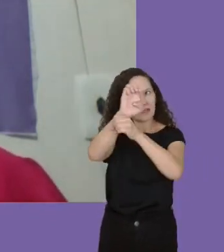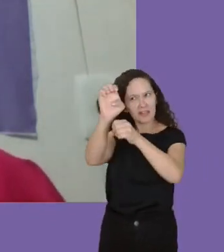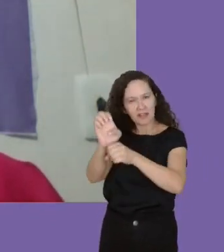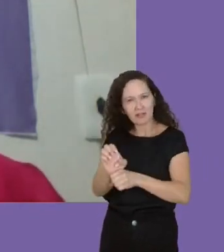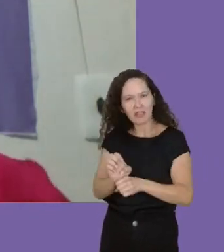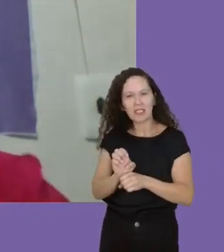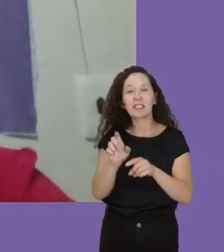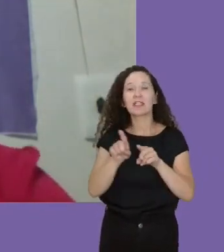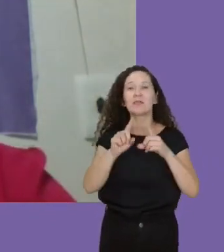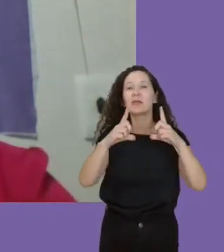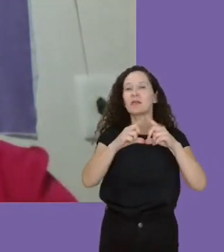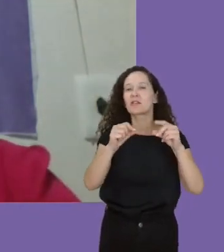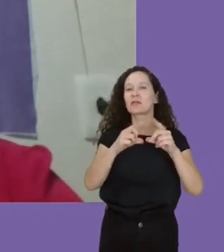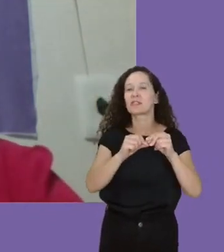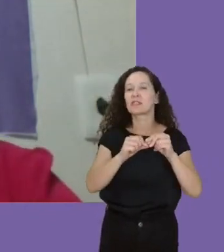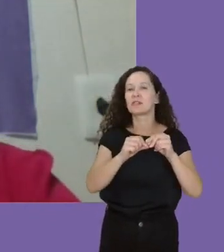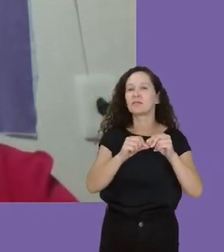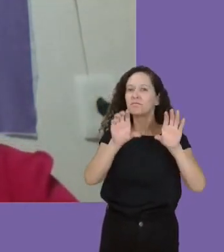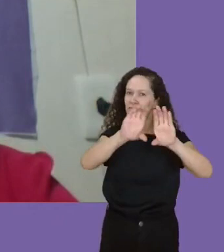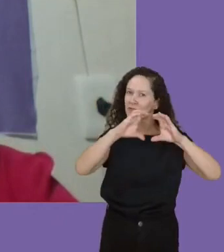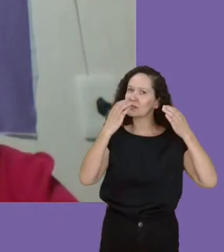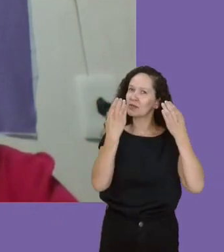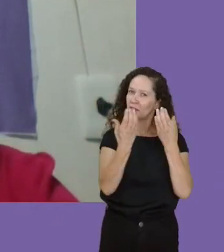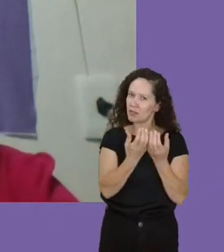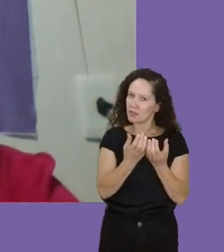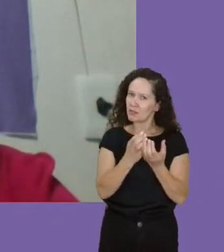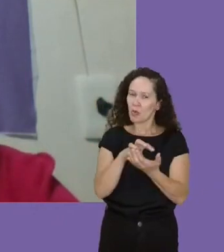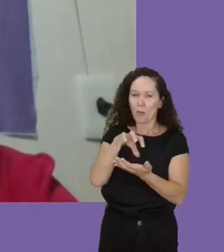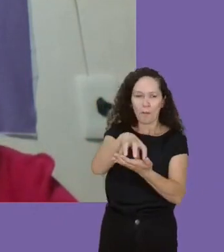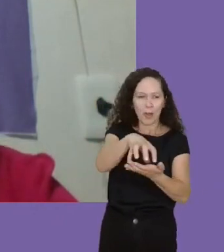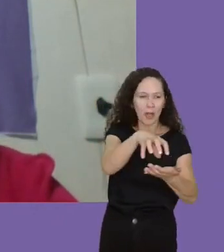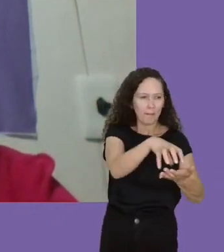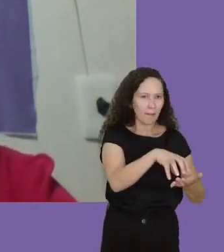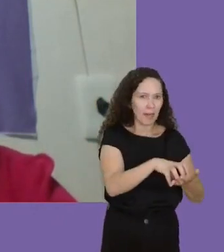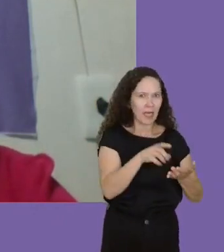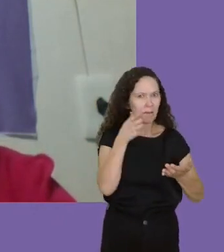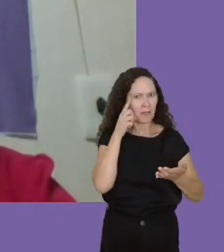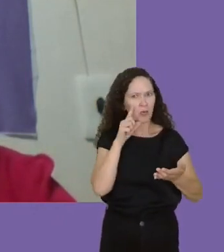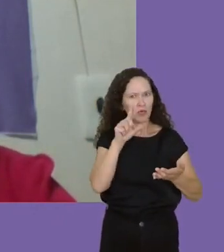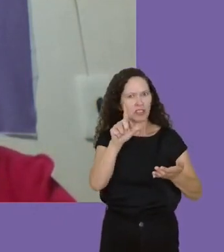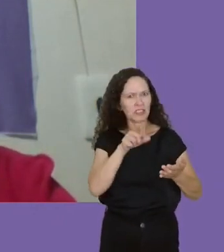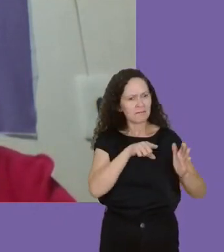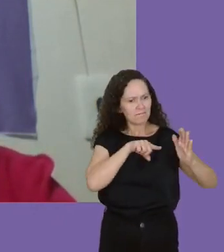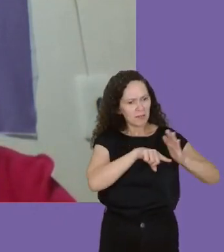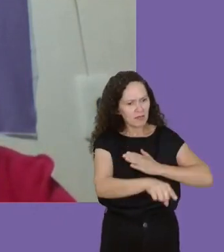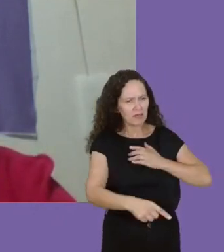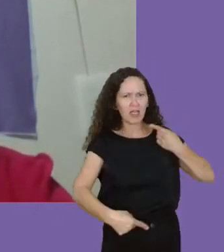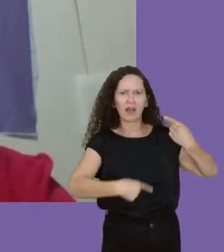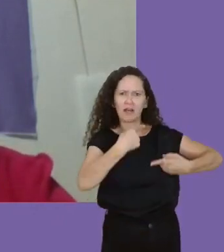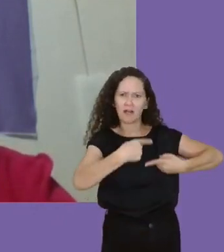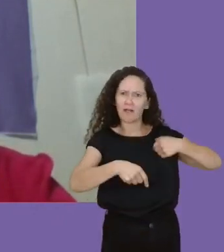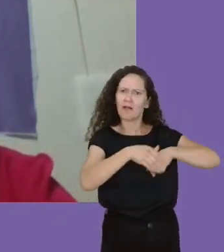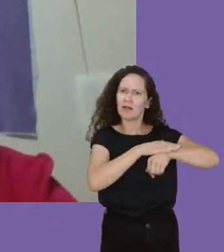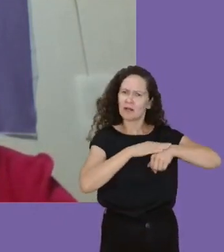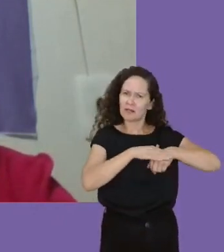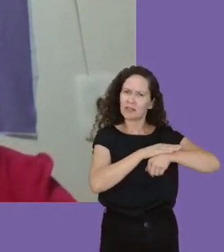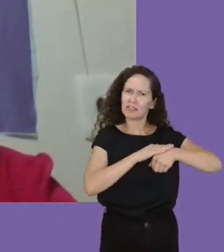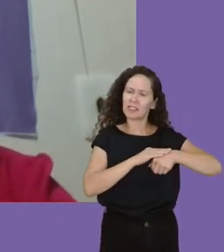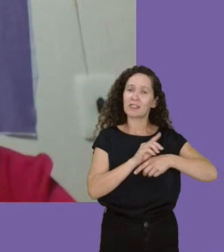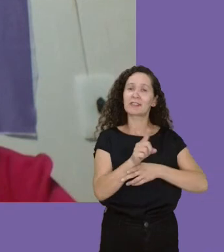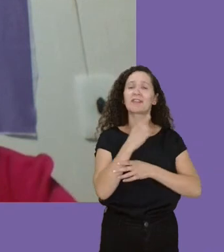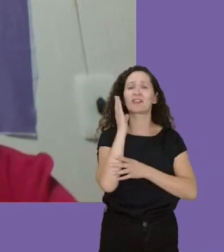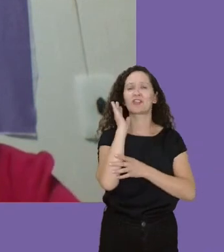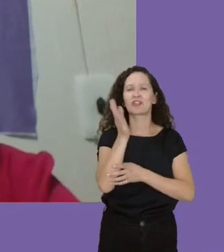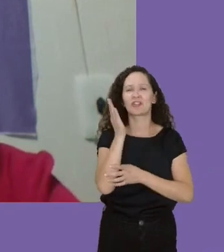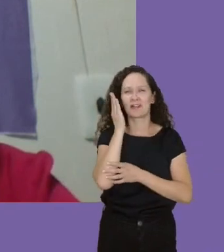e distrital também, para a gente aprofundar, inclusive, fazer aquilo que é recomendado,